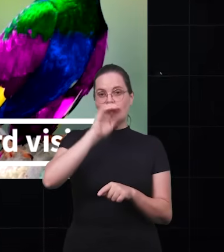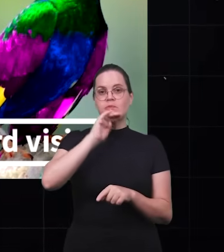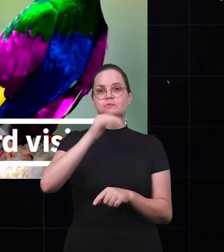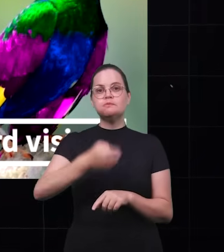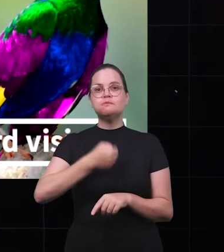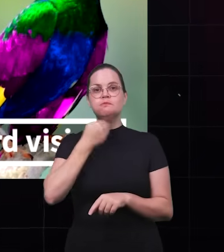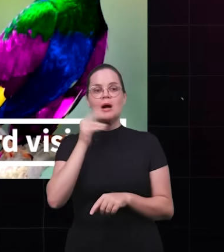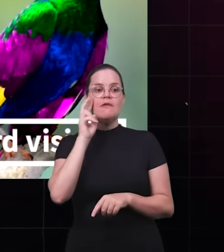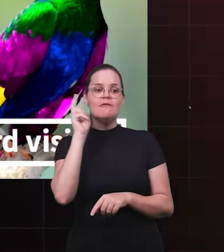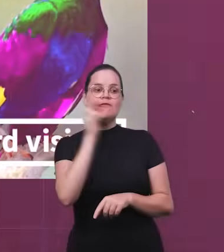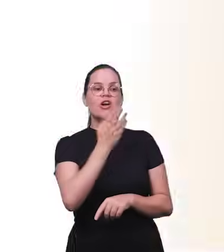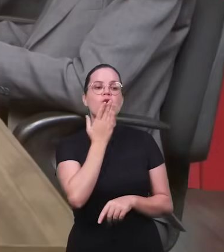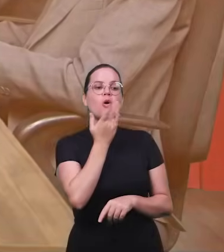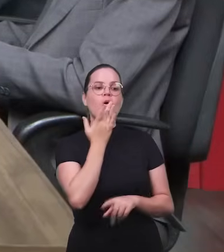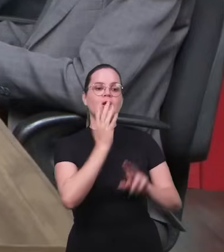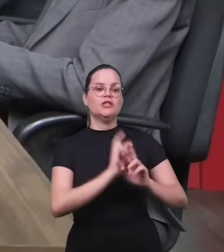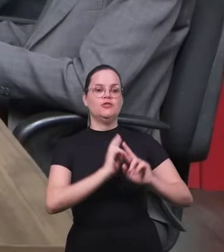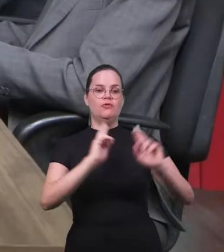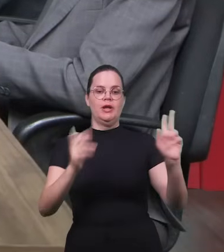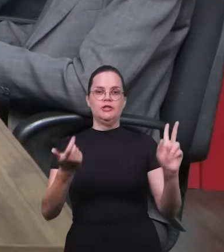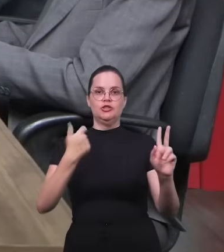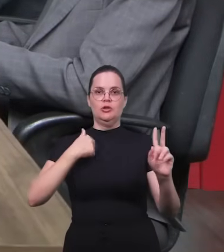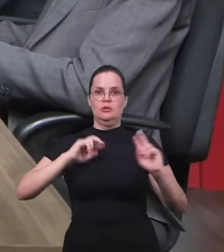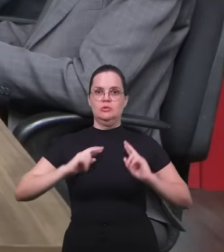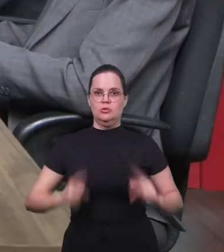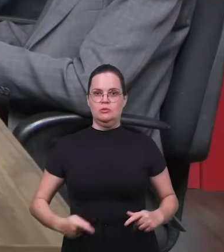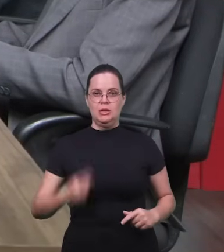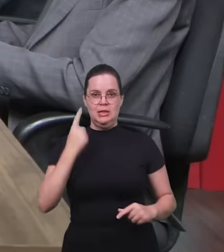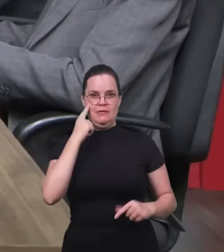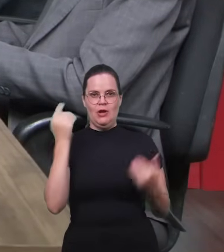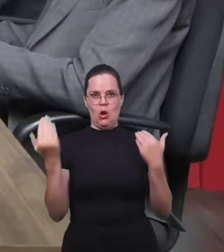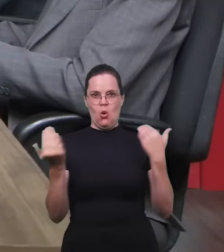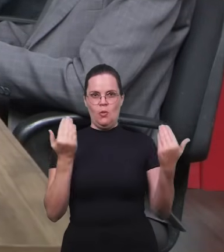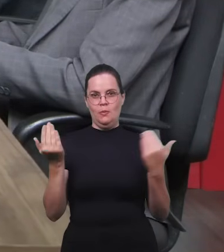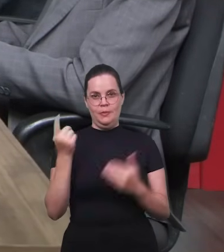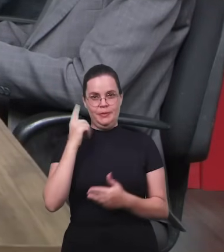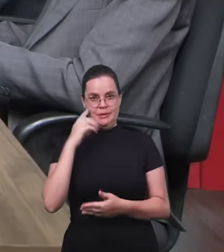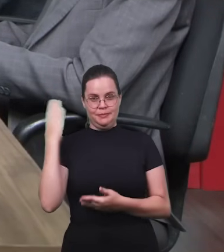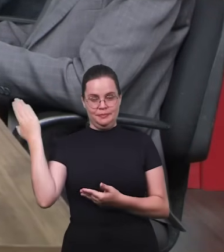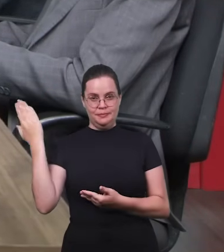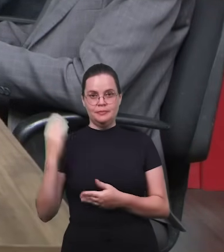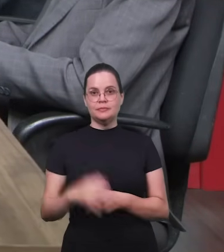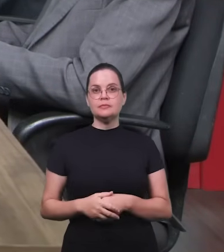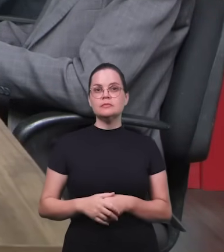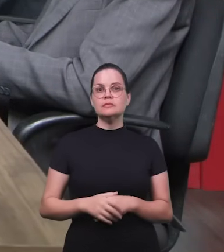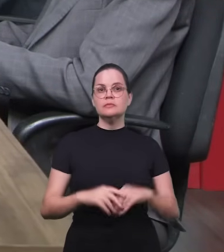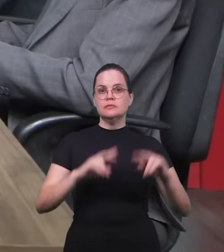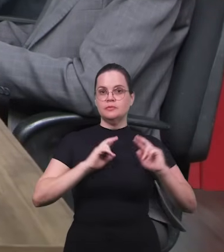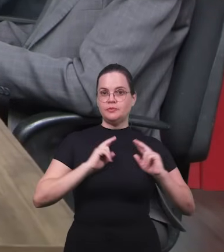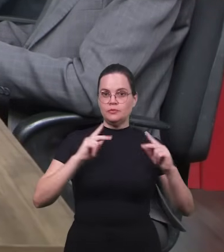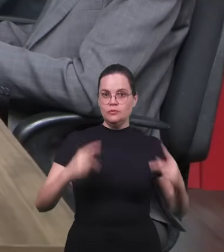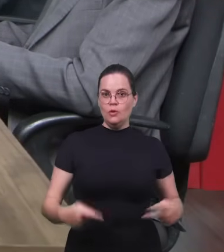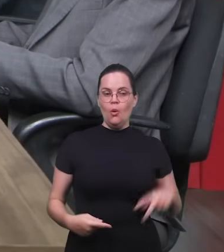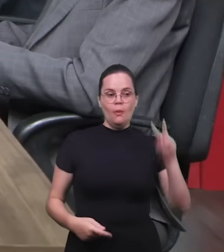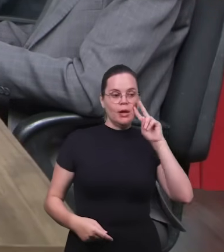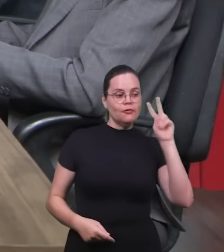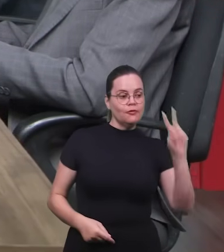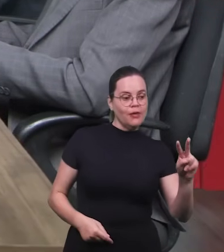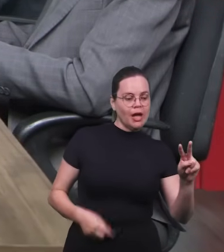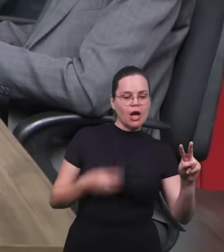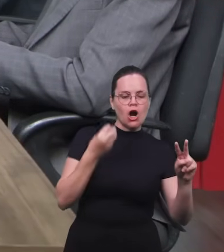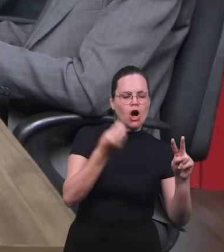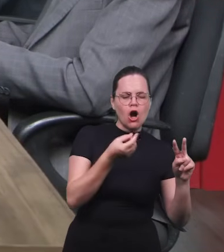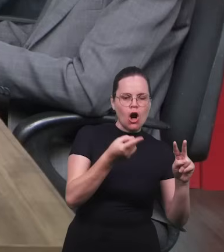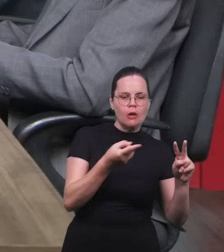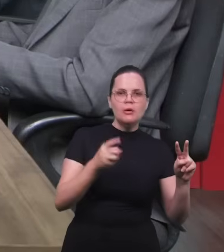nós não podemos compreender. Então aqui a gente tem uma comparação de uma imagem que é observada pelos humanos e como ela